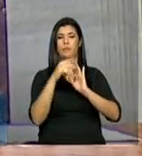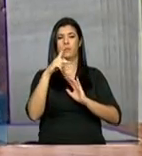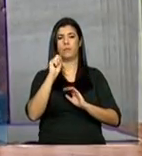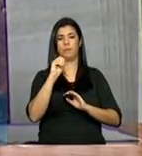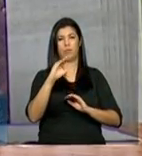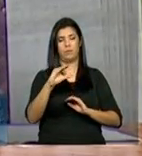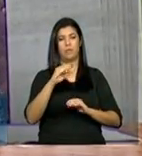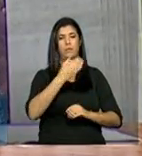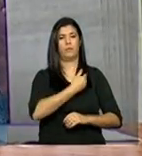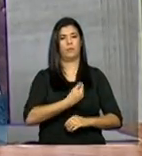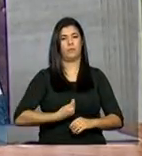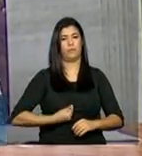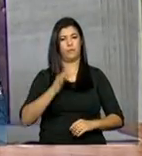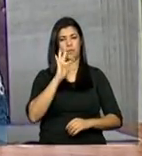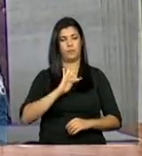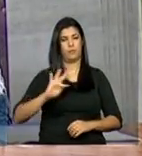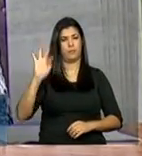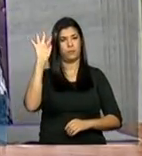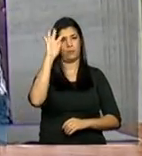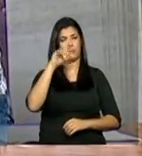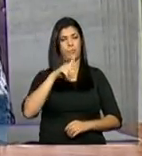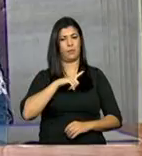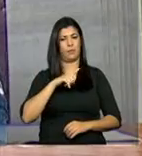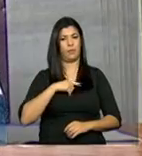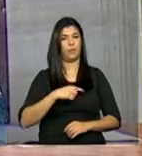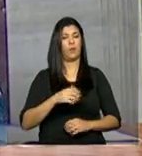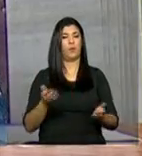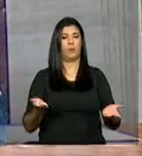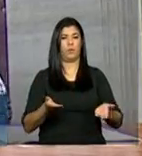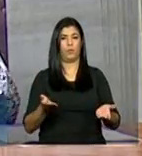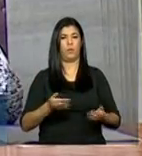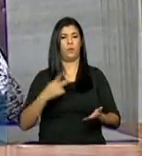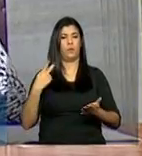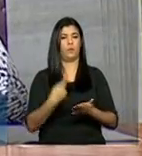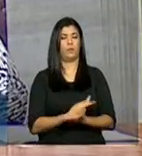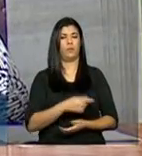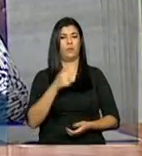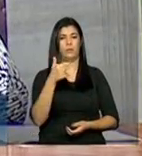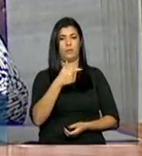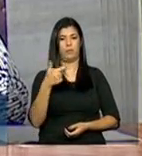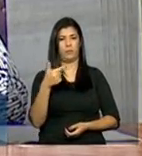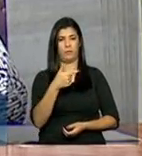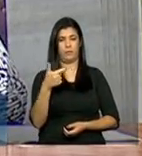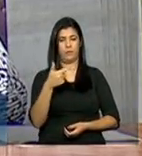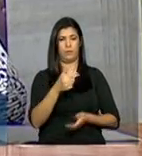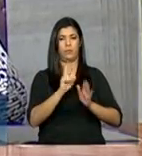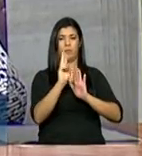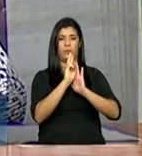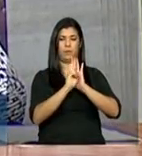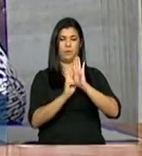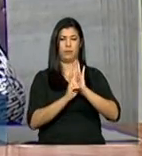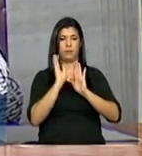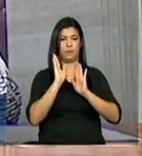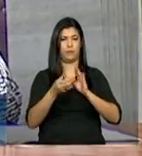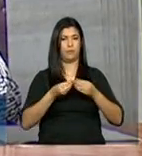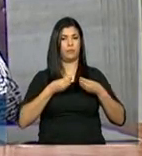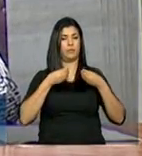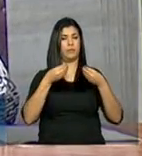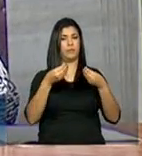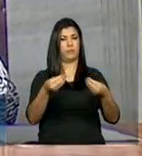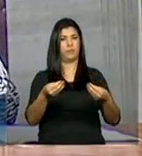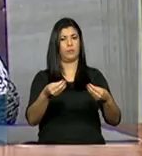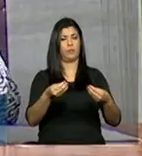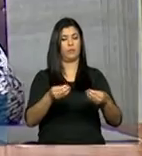governo federal. Esse é o 22º relatório, como eu já disse. Daqui, entre